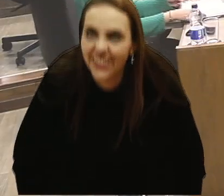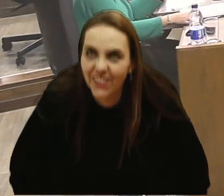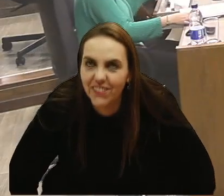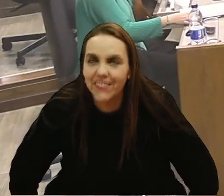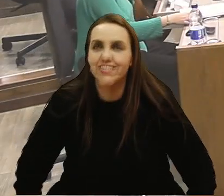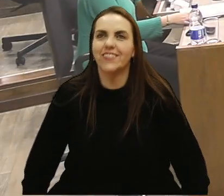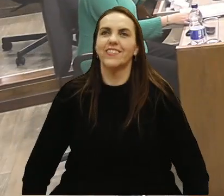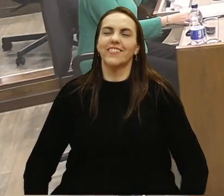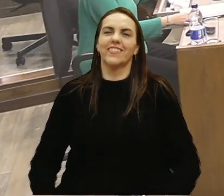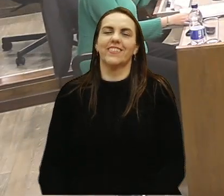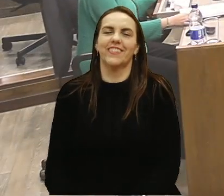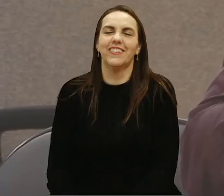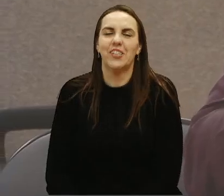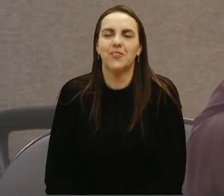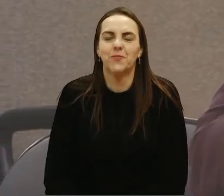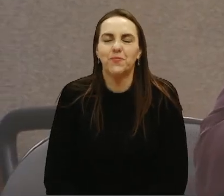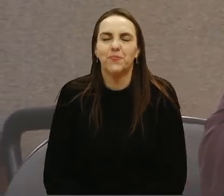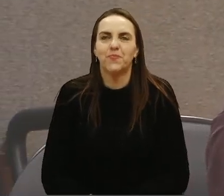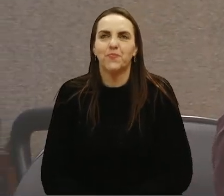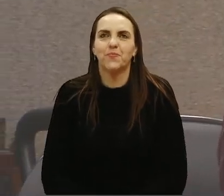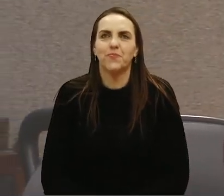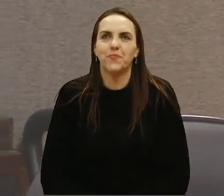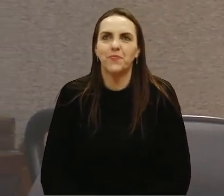Bom, nós